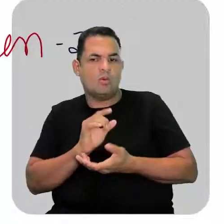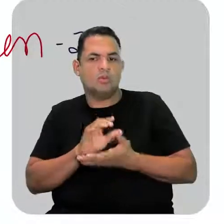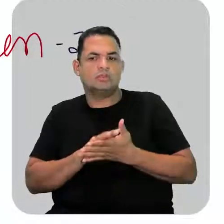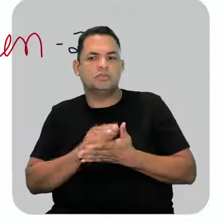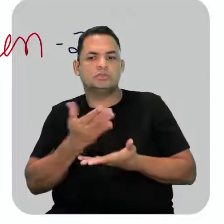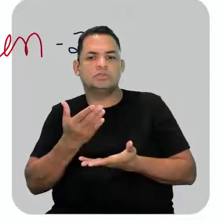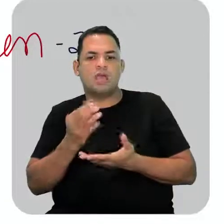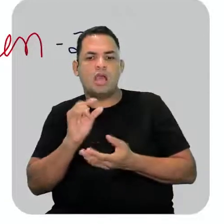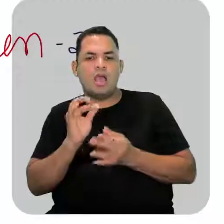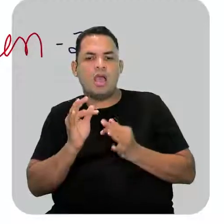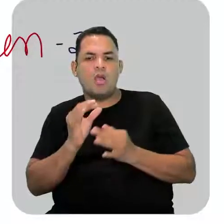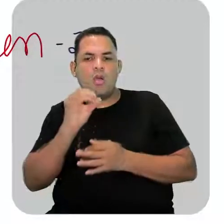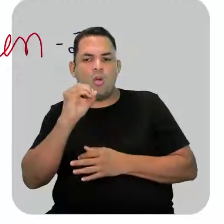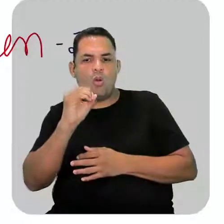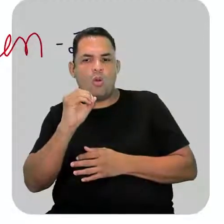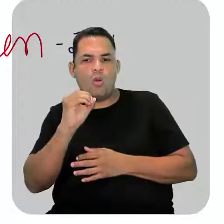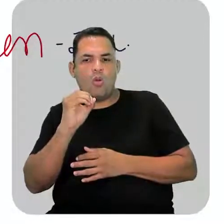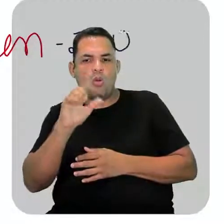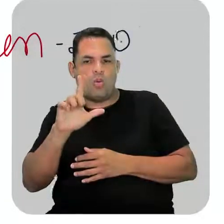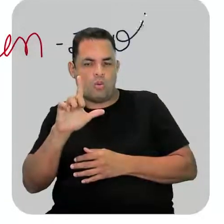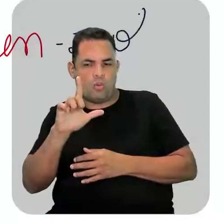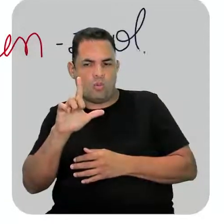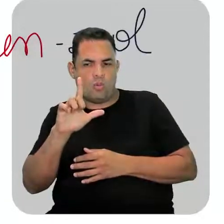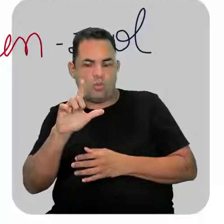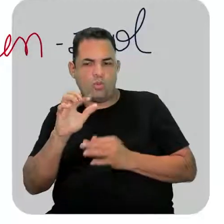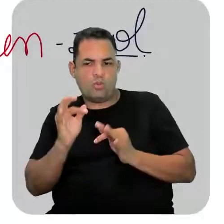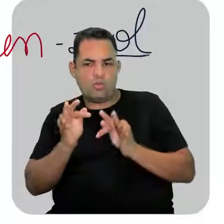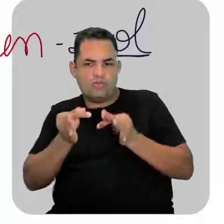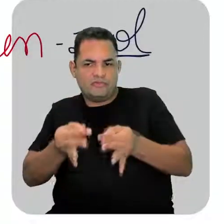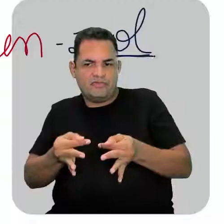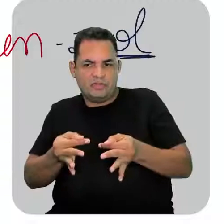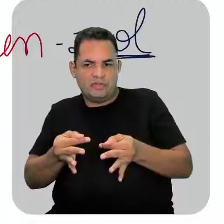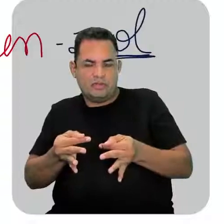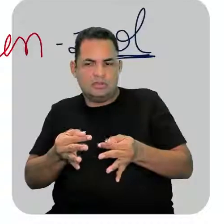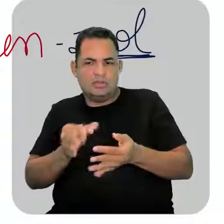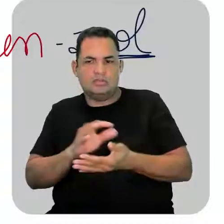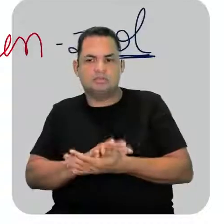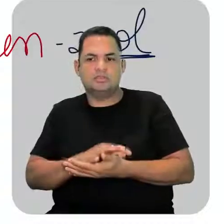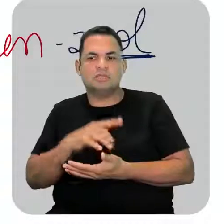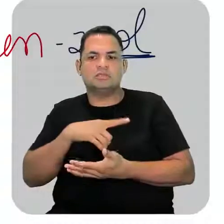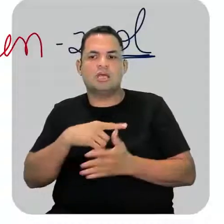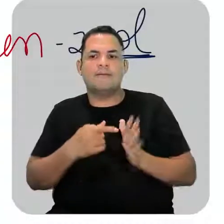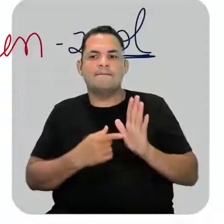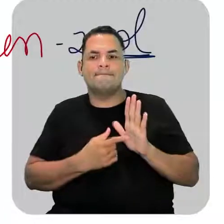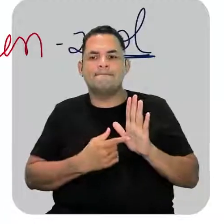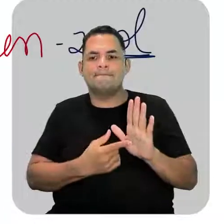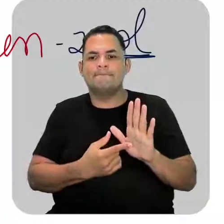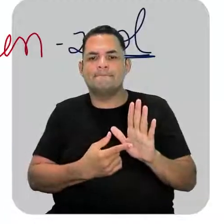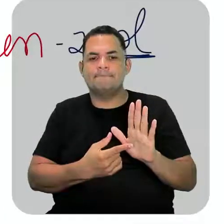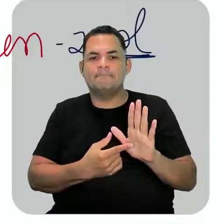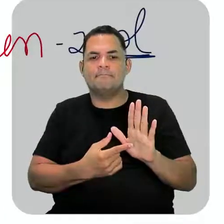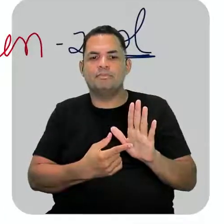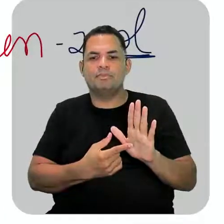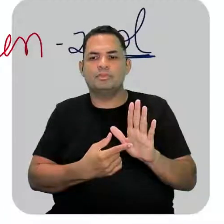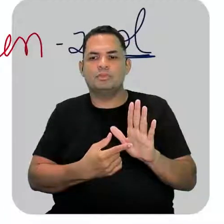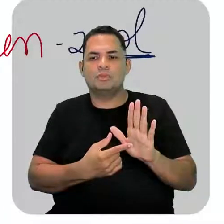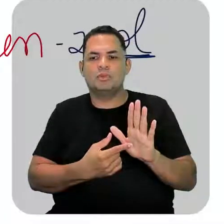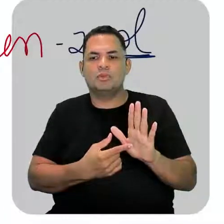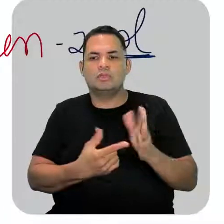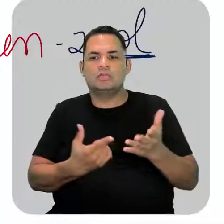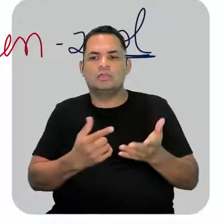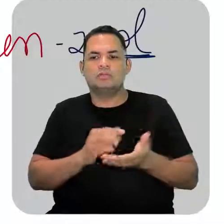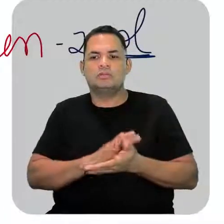a terminação ol. Porque essa terminação aqui já está me indicando que é uma hidroxila porque é um